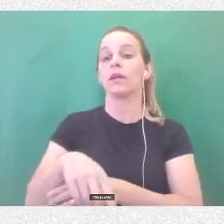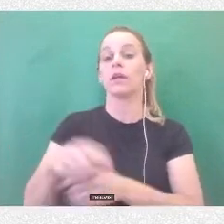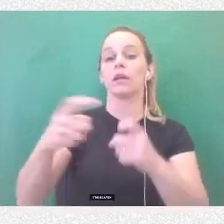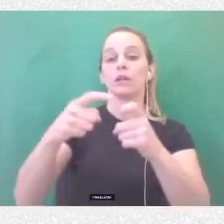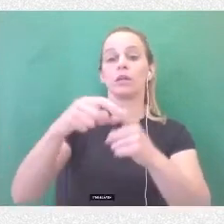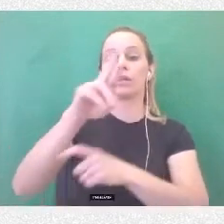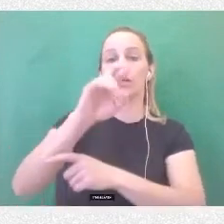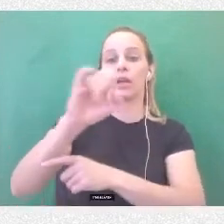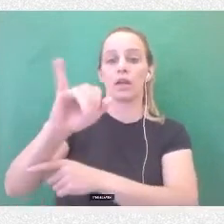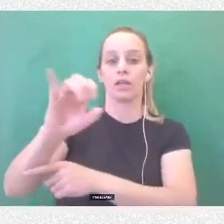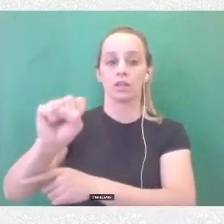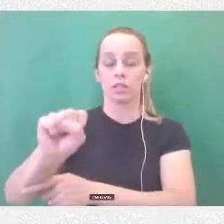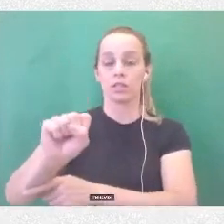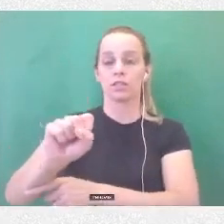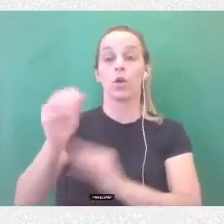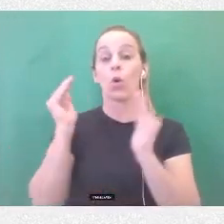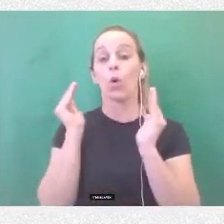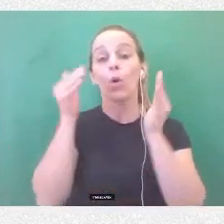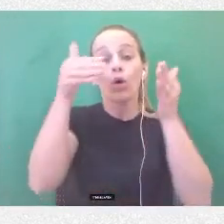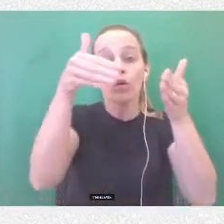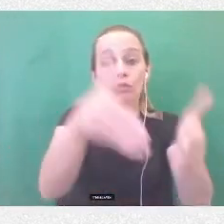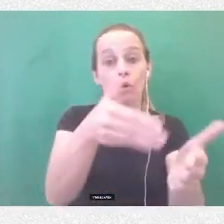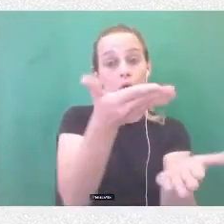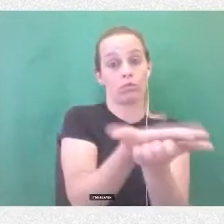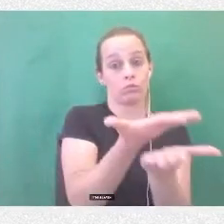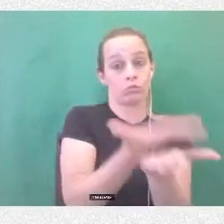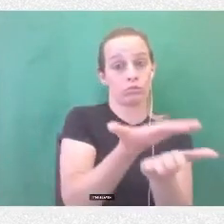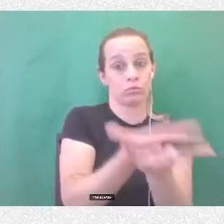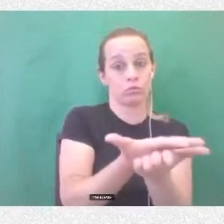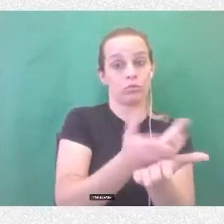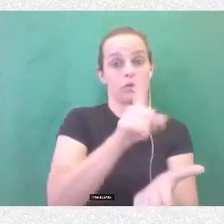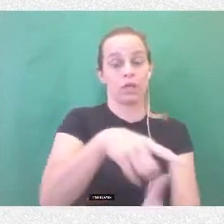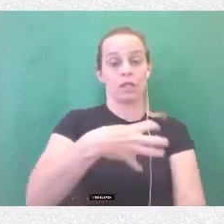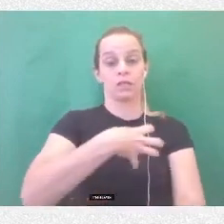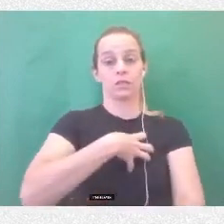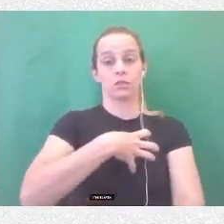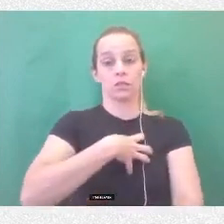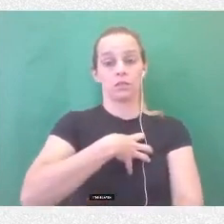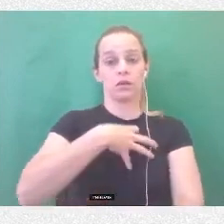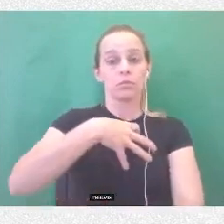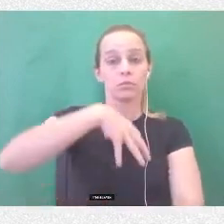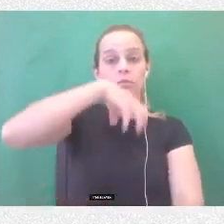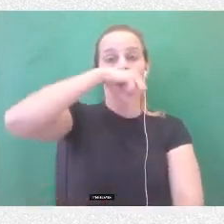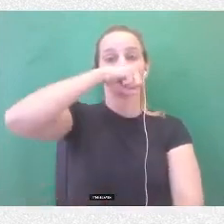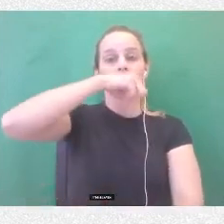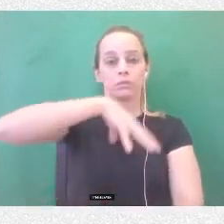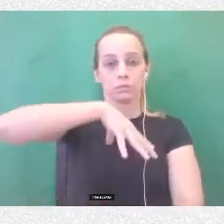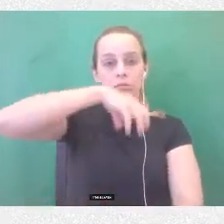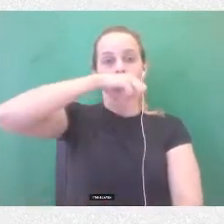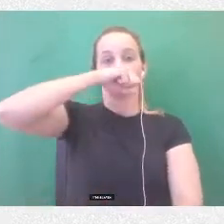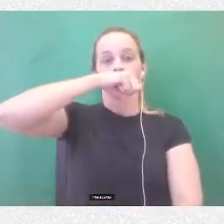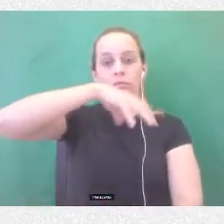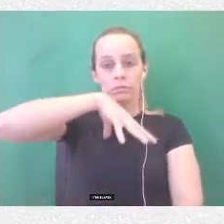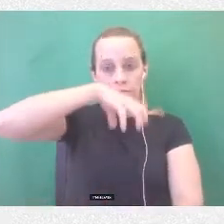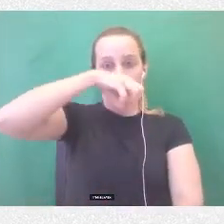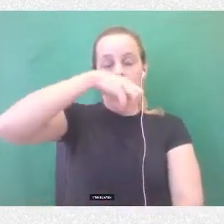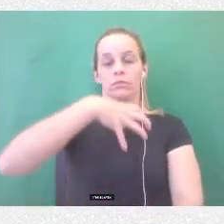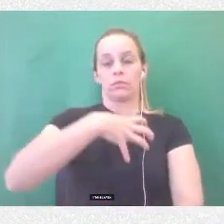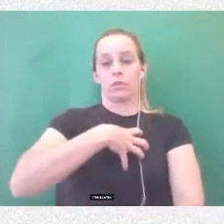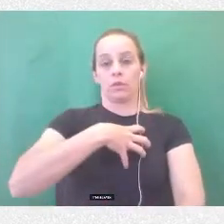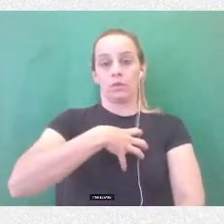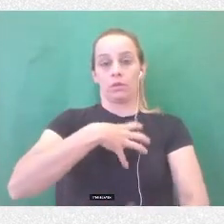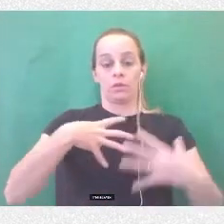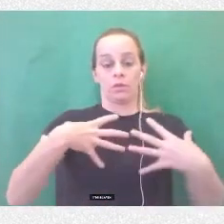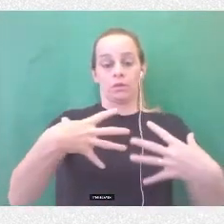Como o foco do estudo são sintomas respiratórios, até como a doutora Cristina apontou, sintomas respiratórios que hoje são